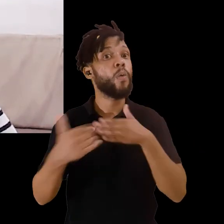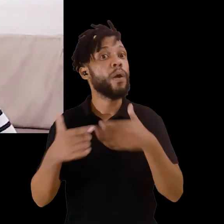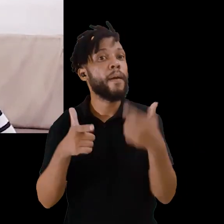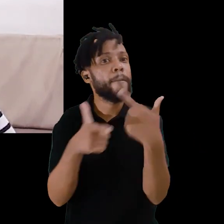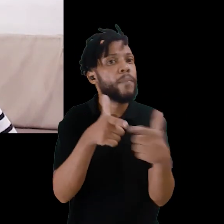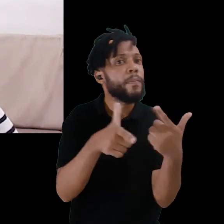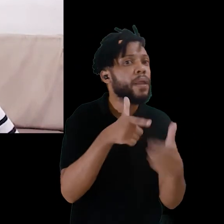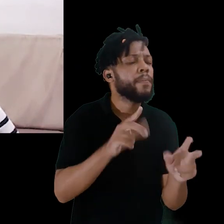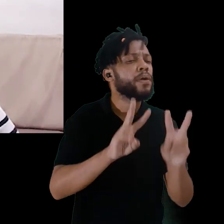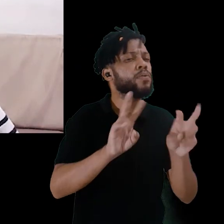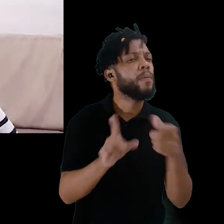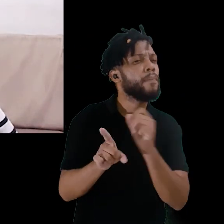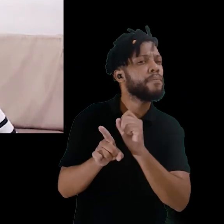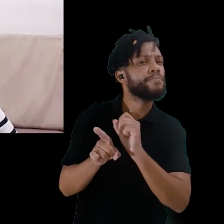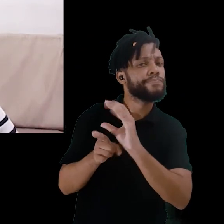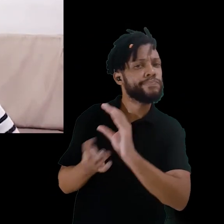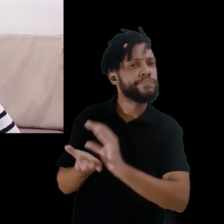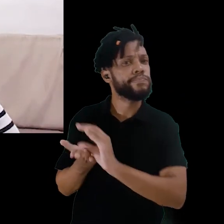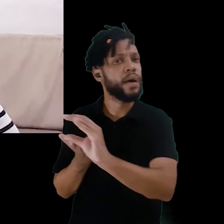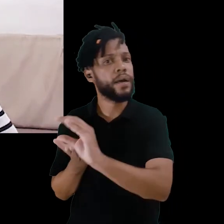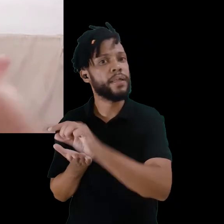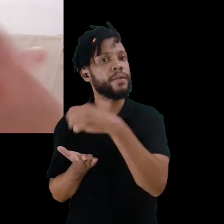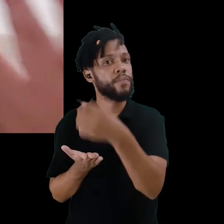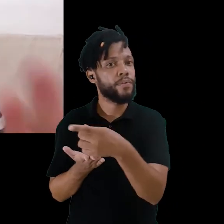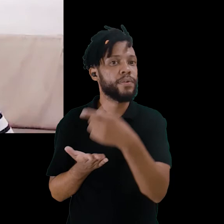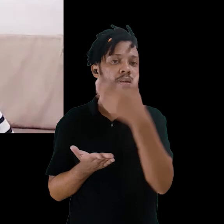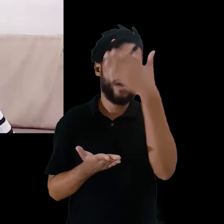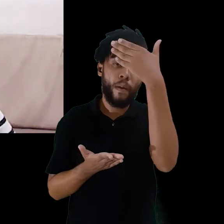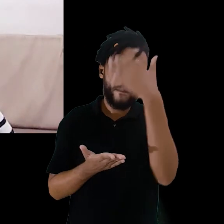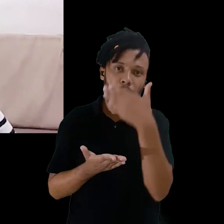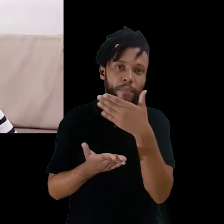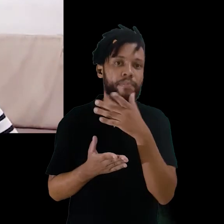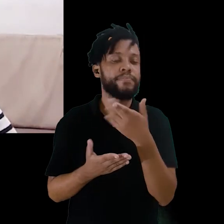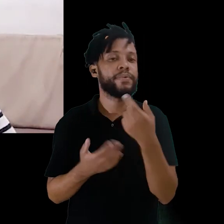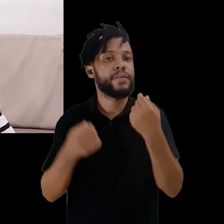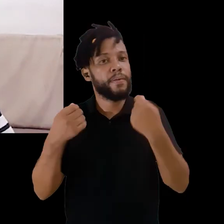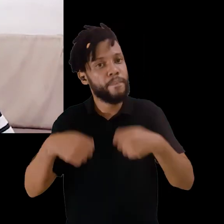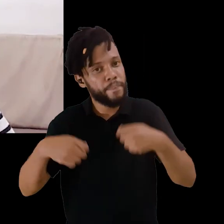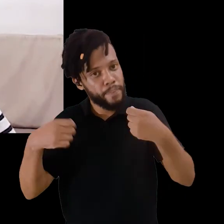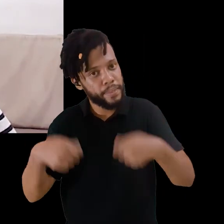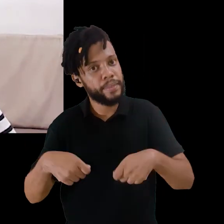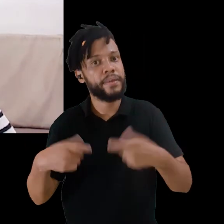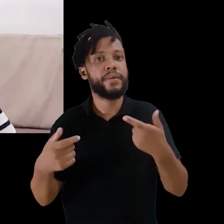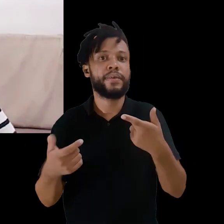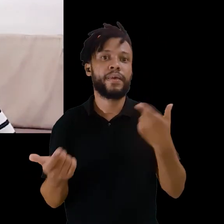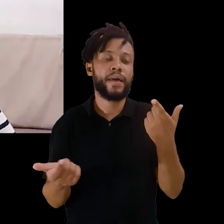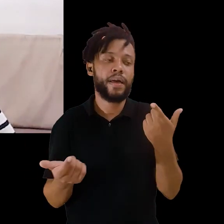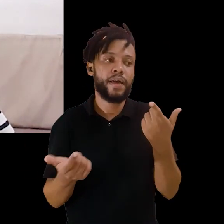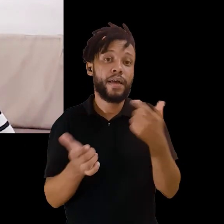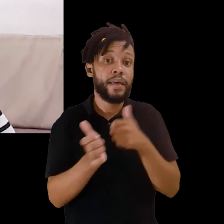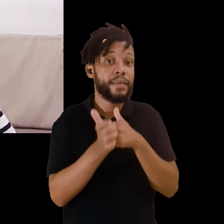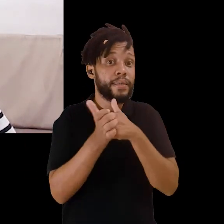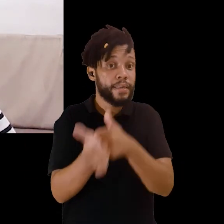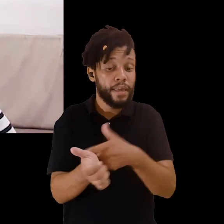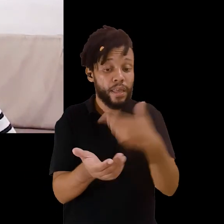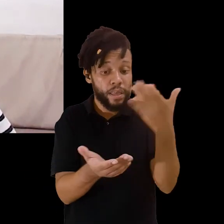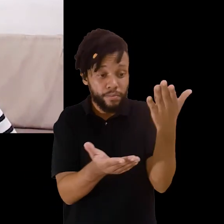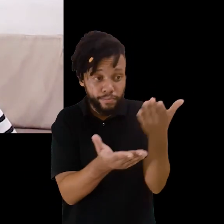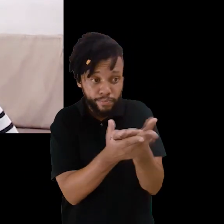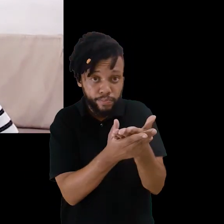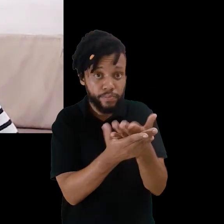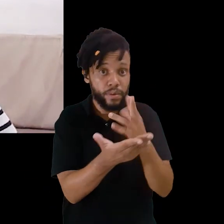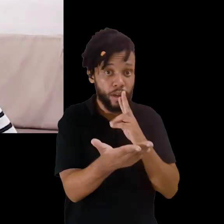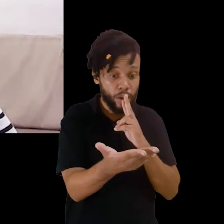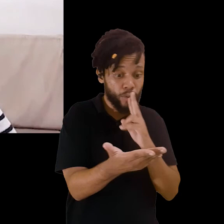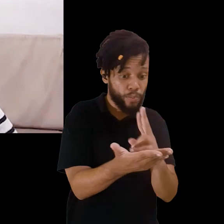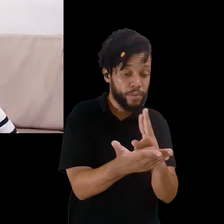questionamento em relação a algum pagamento executado, depois você entrega a prestação de contas, você precisa responder às diligências,